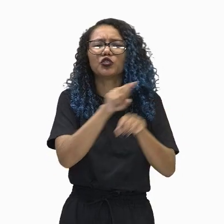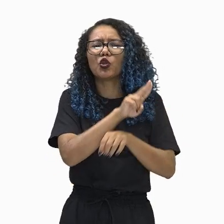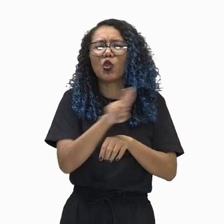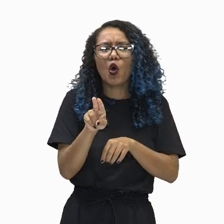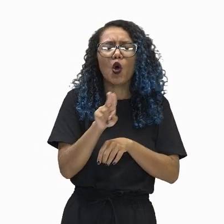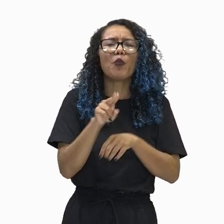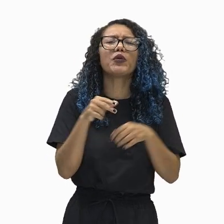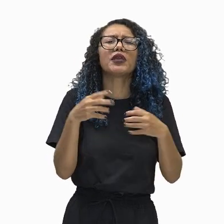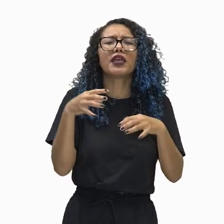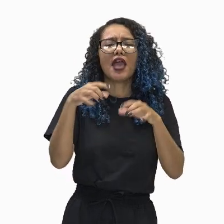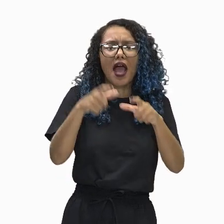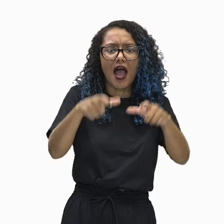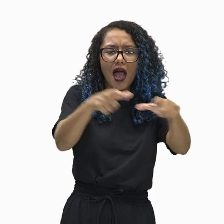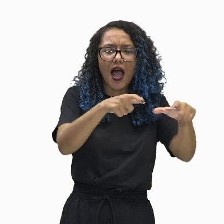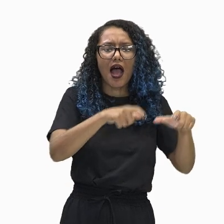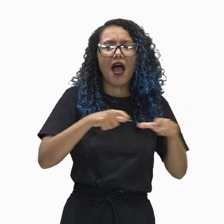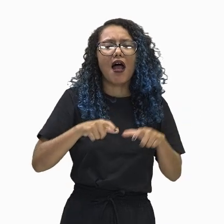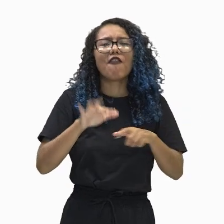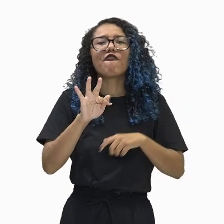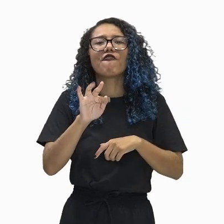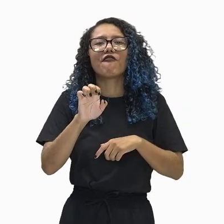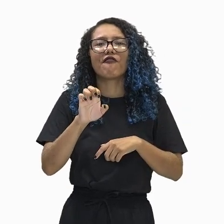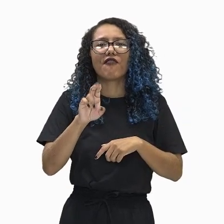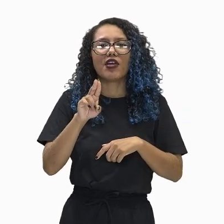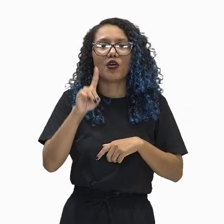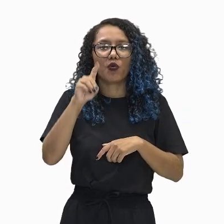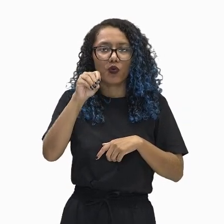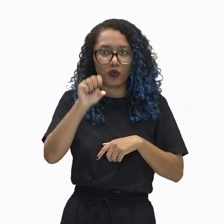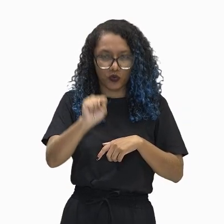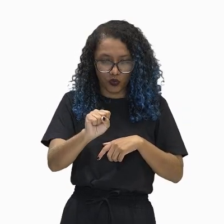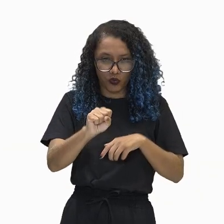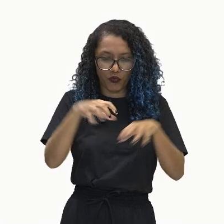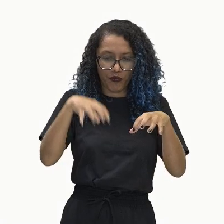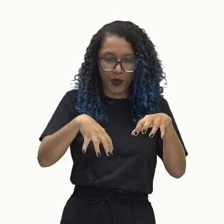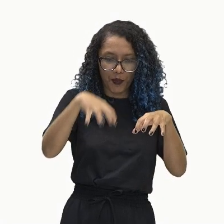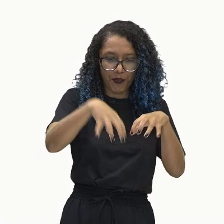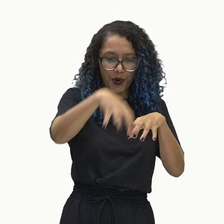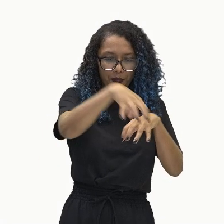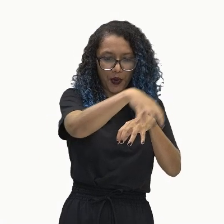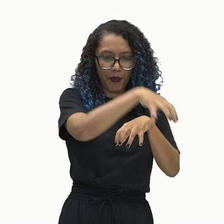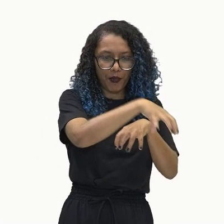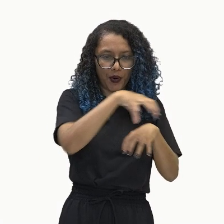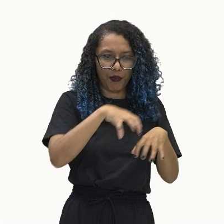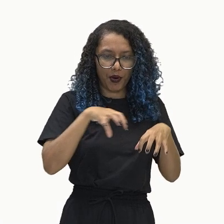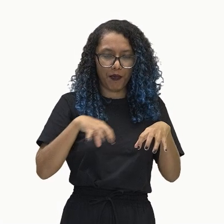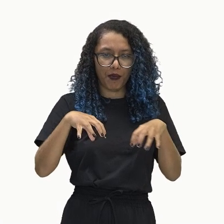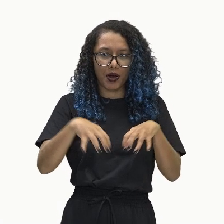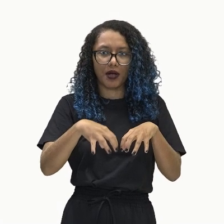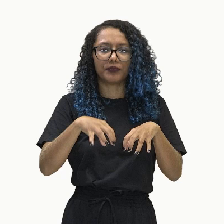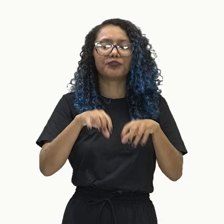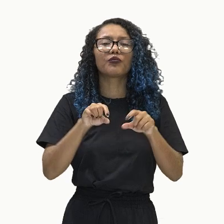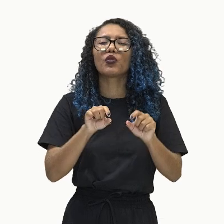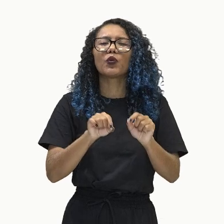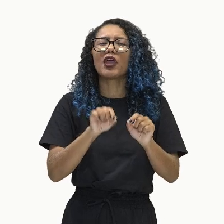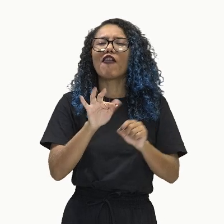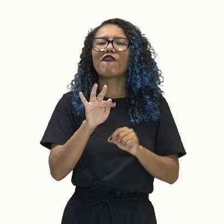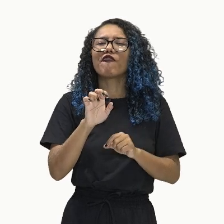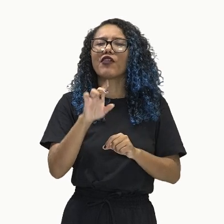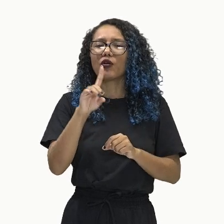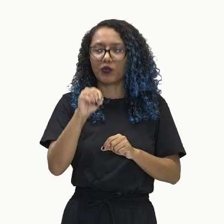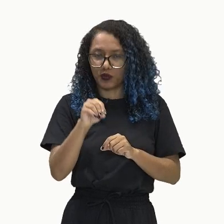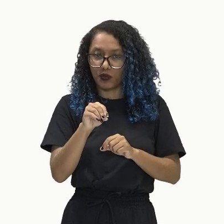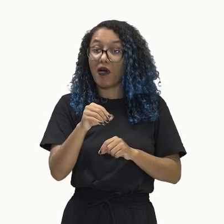Galera, quando a gente fala de feudo, estamos falando sobre unidades territoriais. Gente,